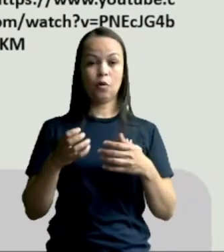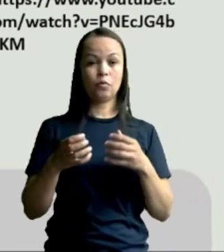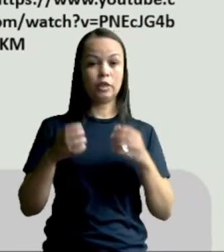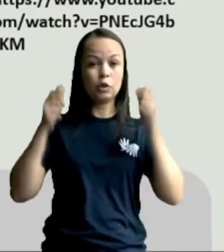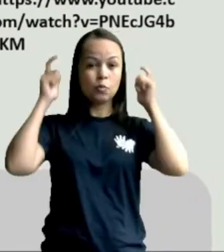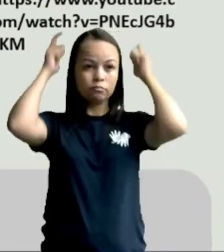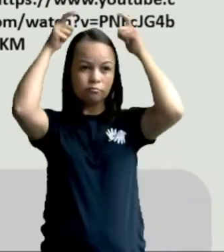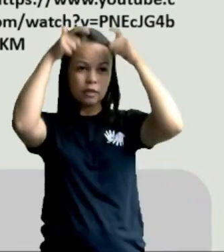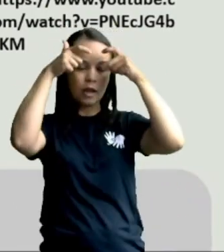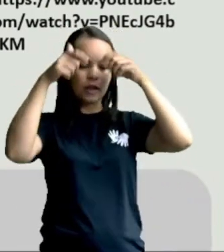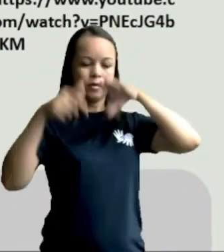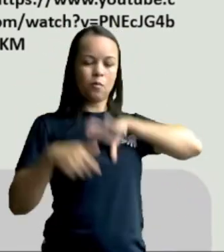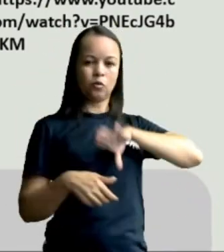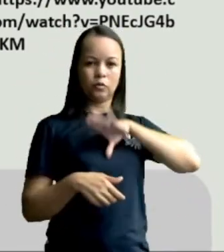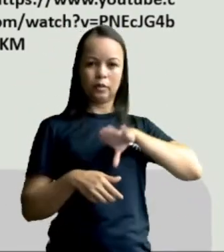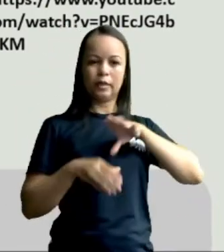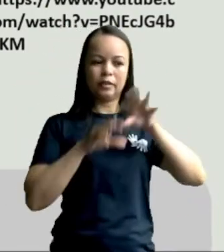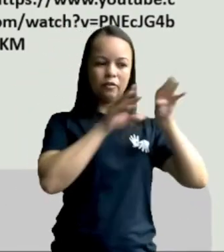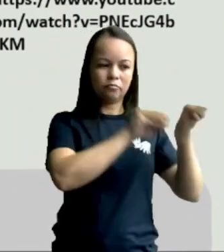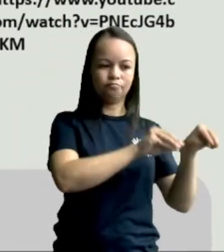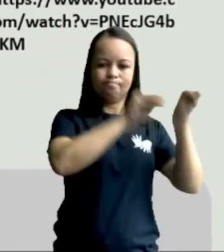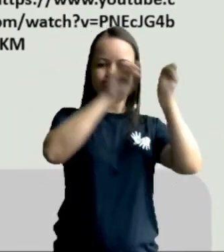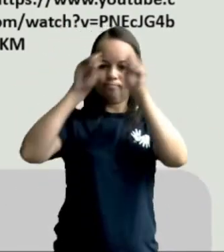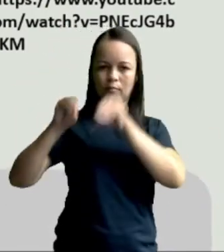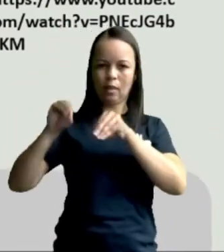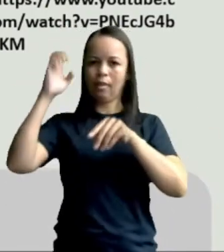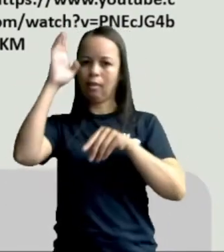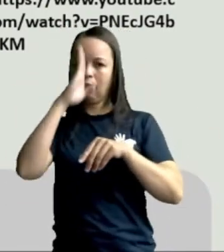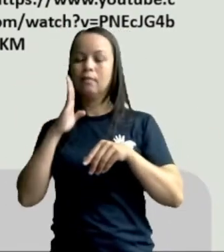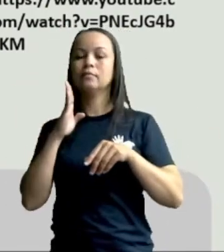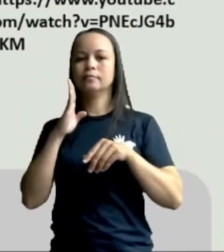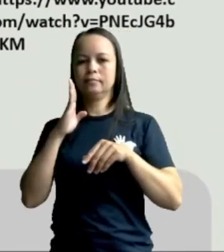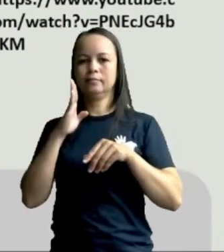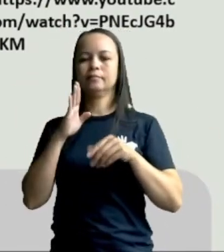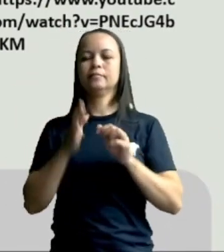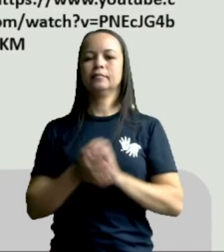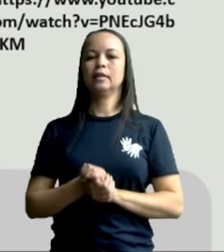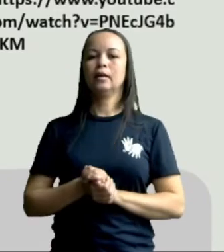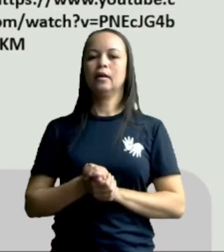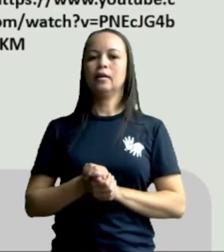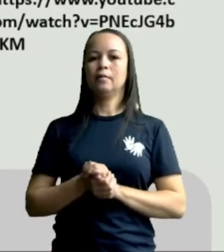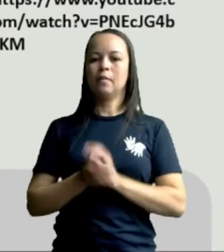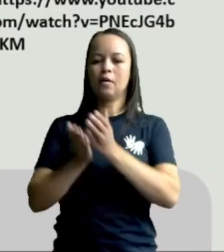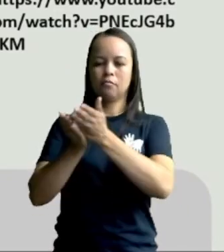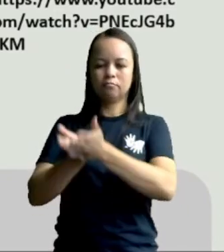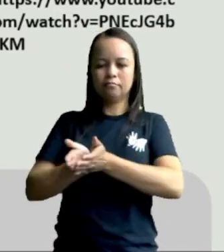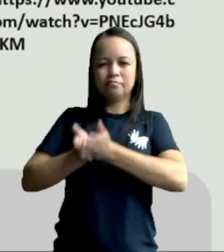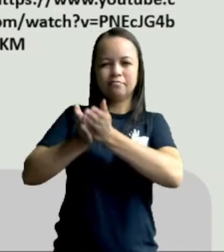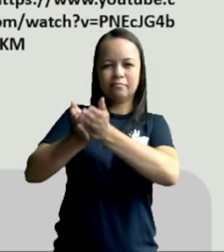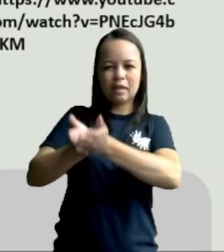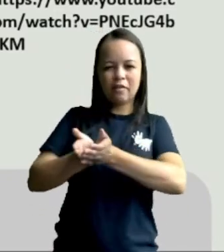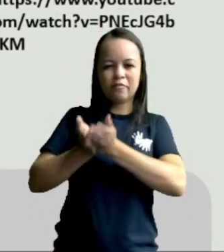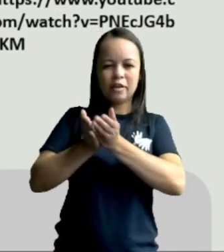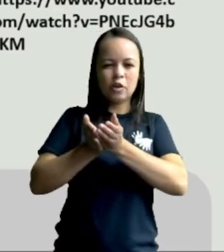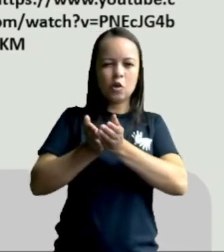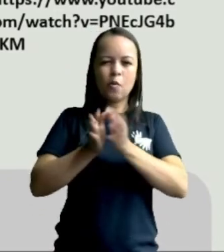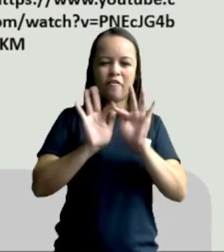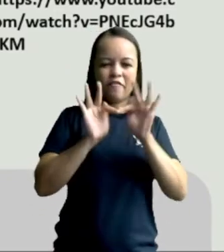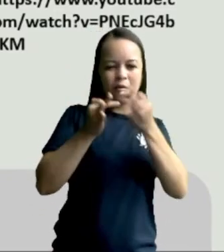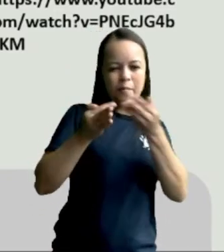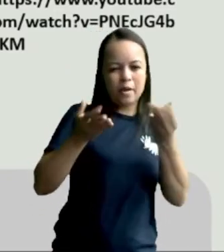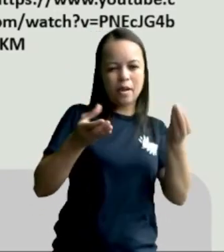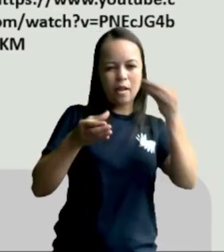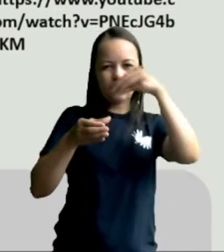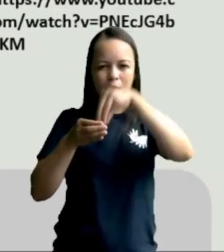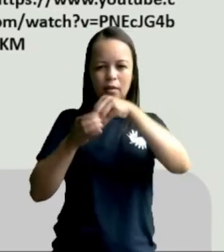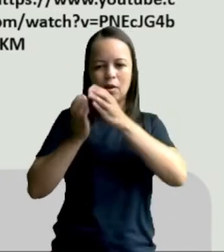de Portugal teve que se mudar para o Brasil. Ele pegou o navio, colocou toda a sua família